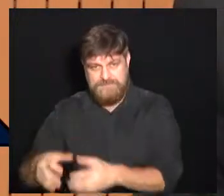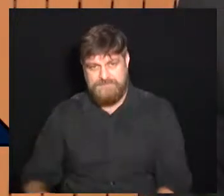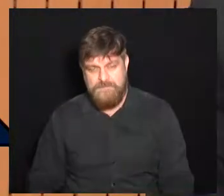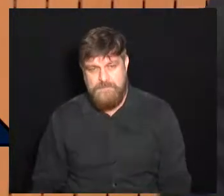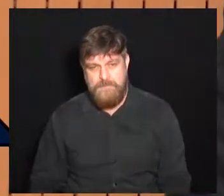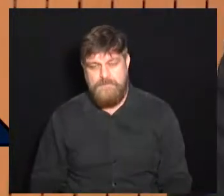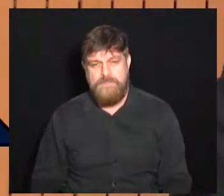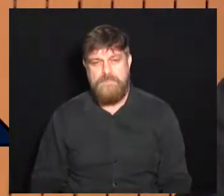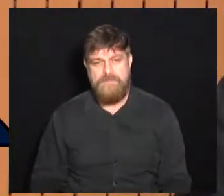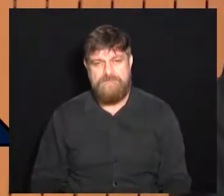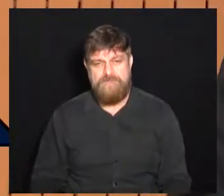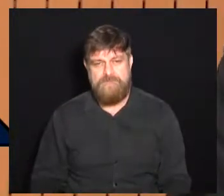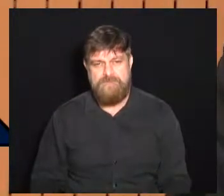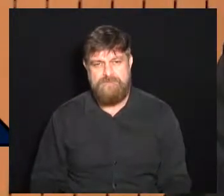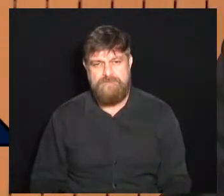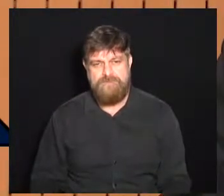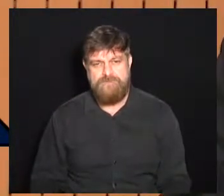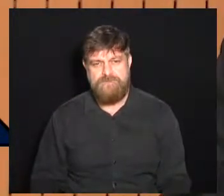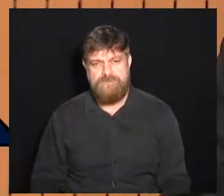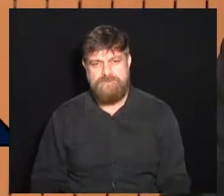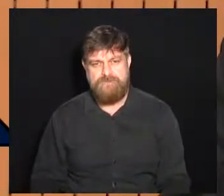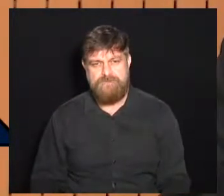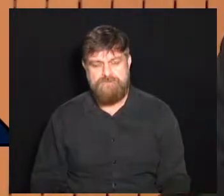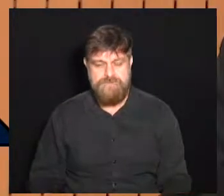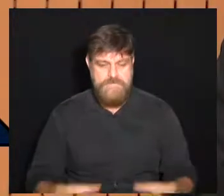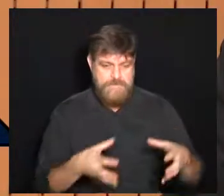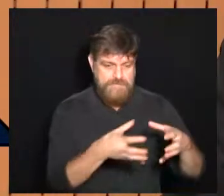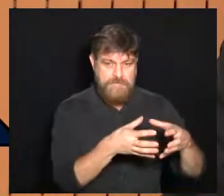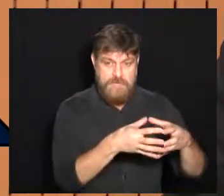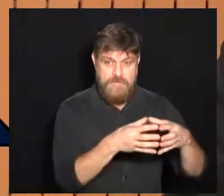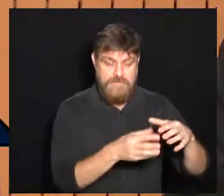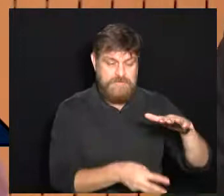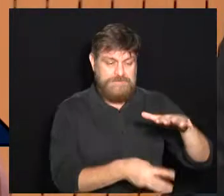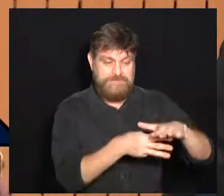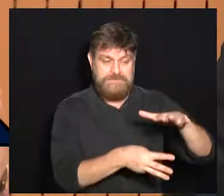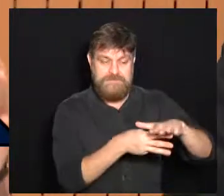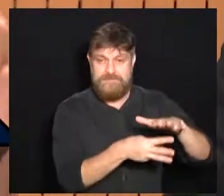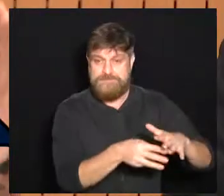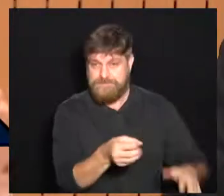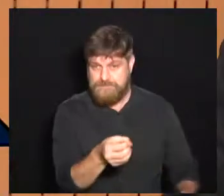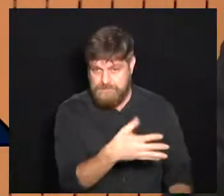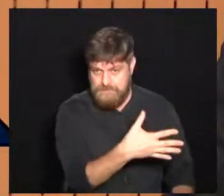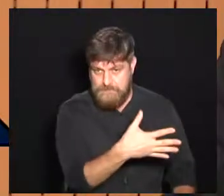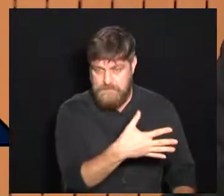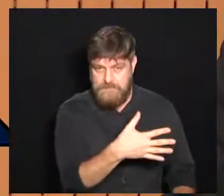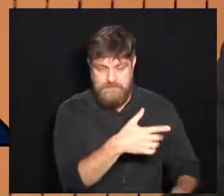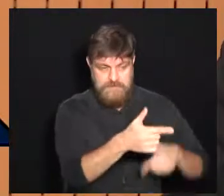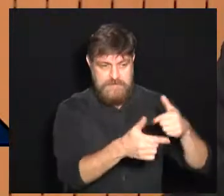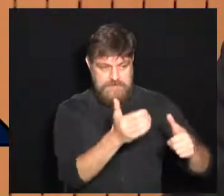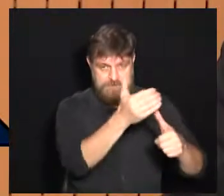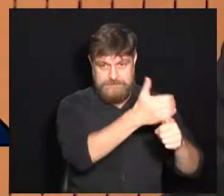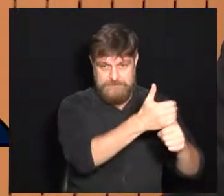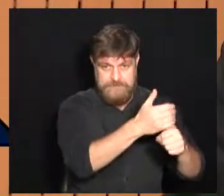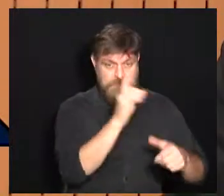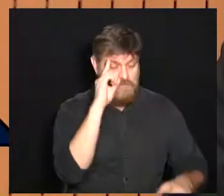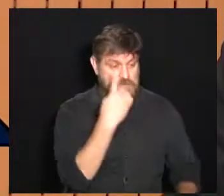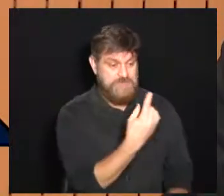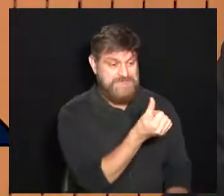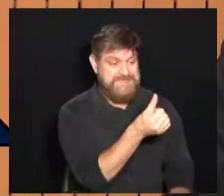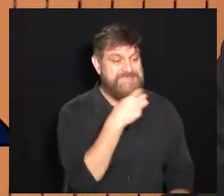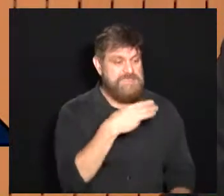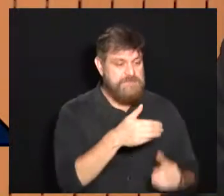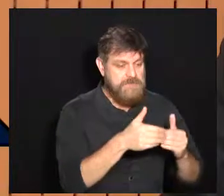E mães, com a entidade nova que oferecerá o serviço a partir do dia